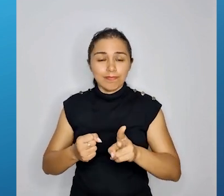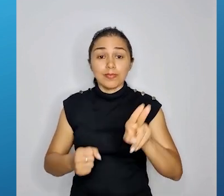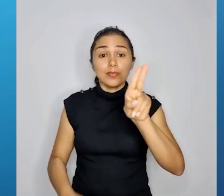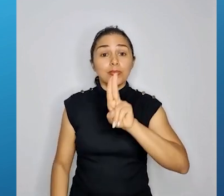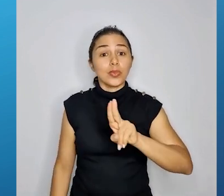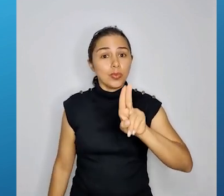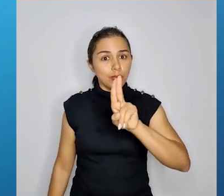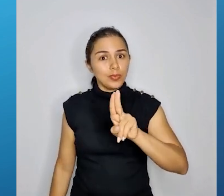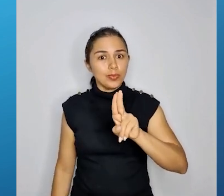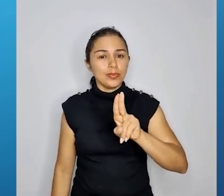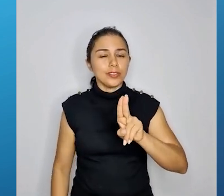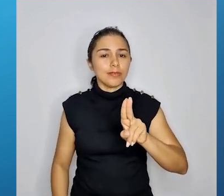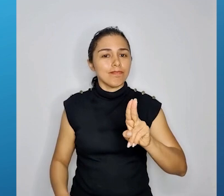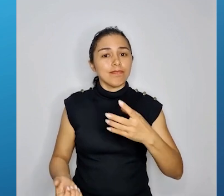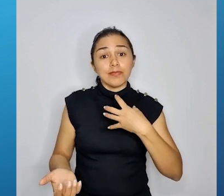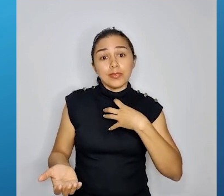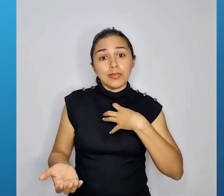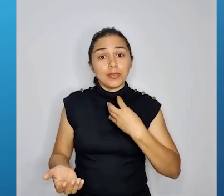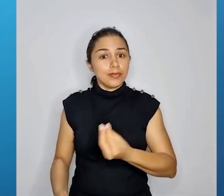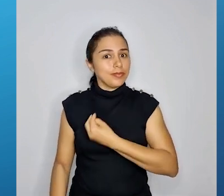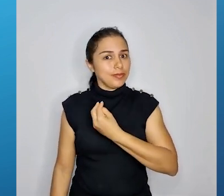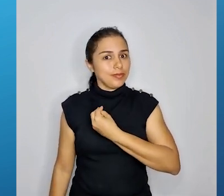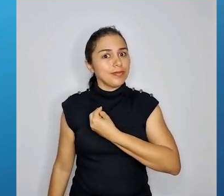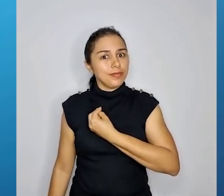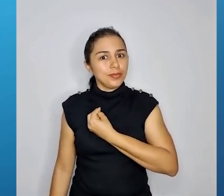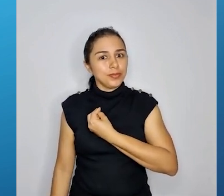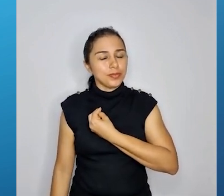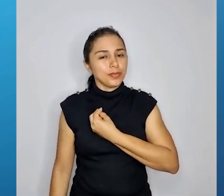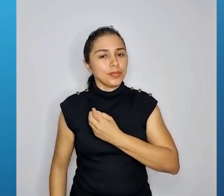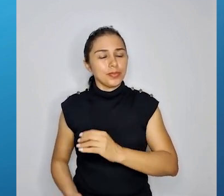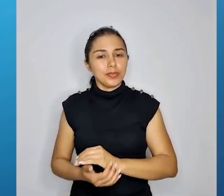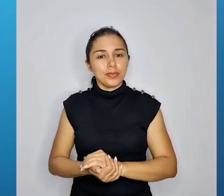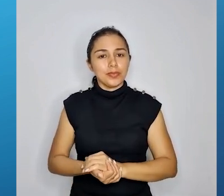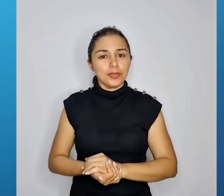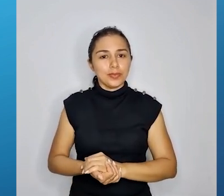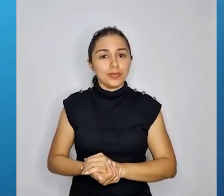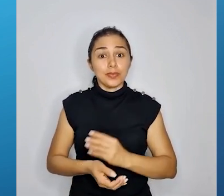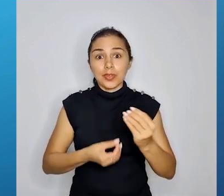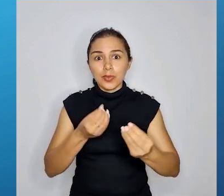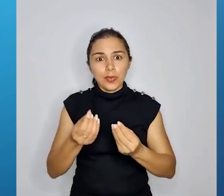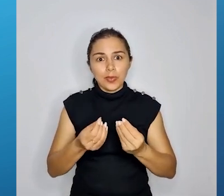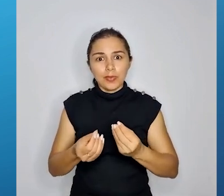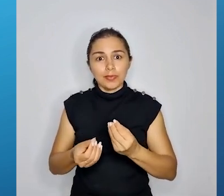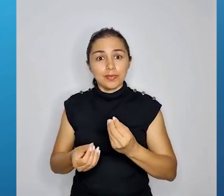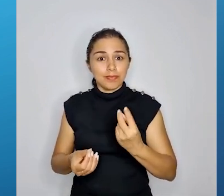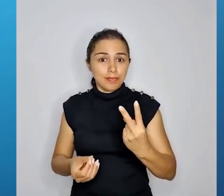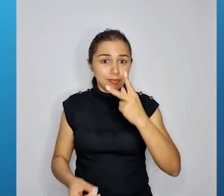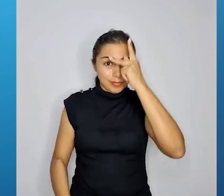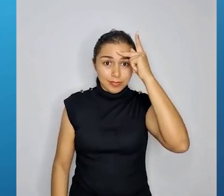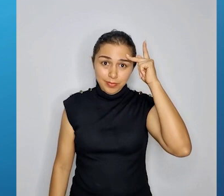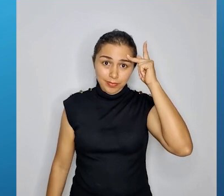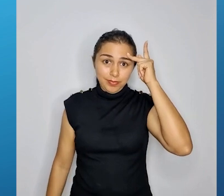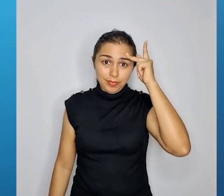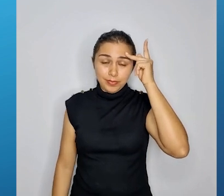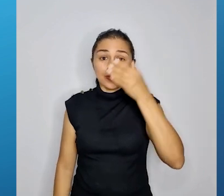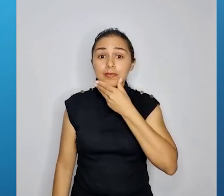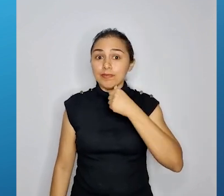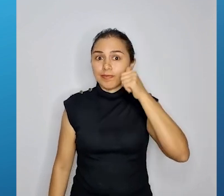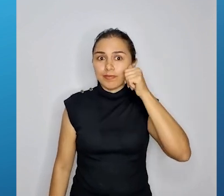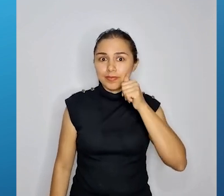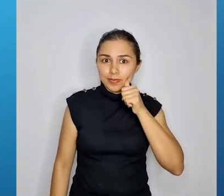utiliza a maratona como um estilo de vida, né? Como que ele utiliza essa maratona como um estilo de